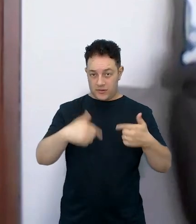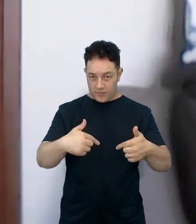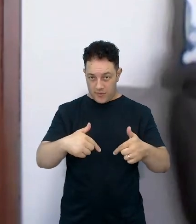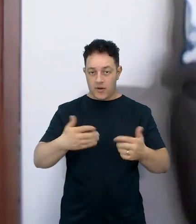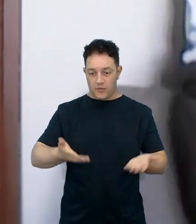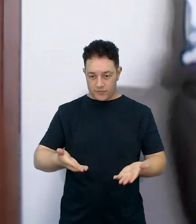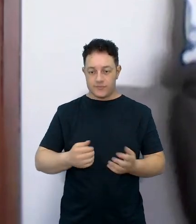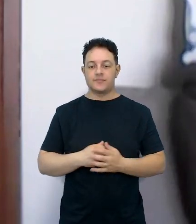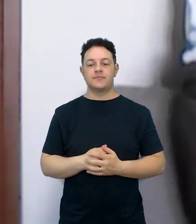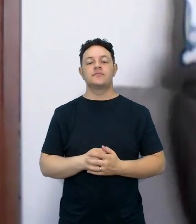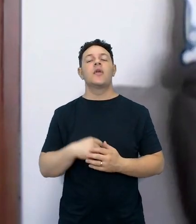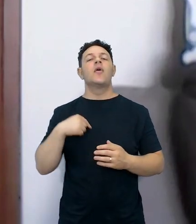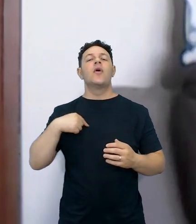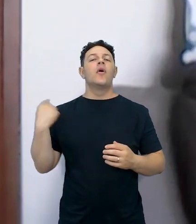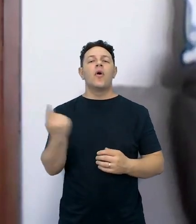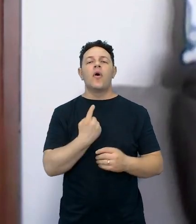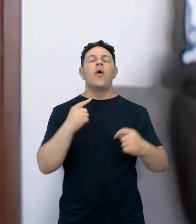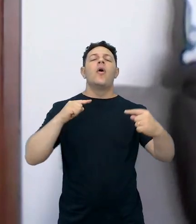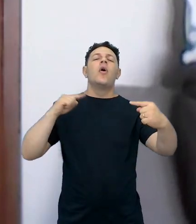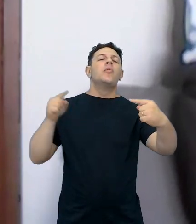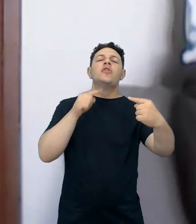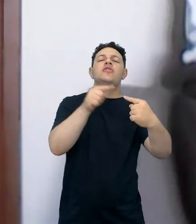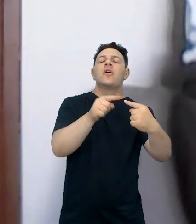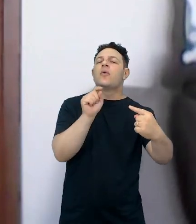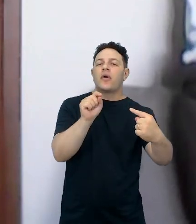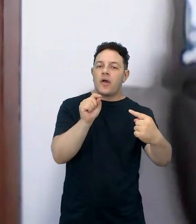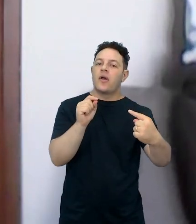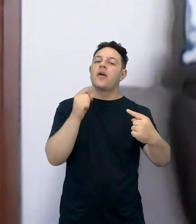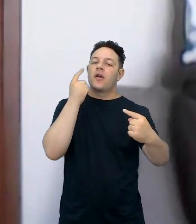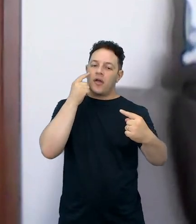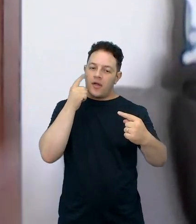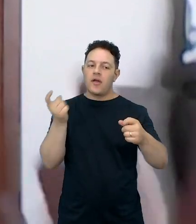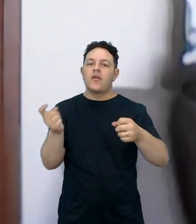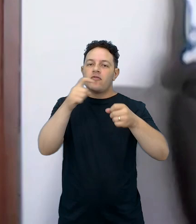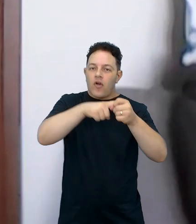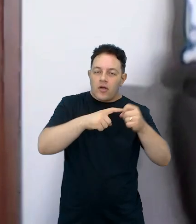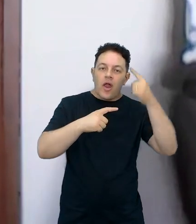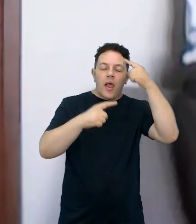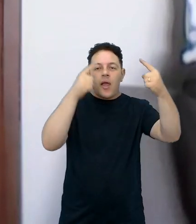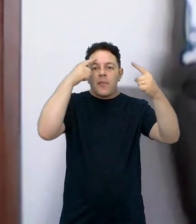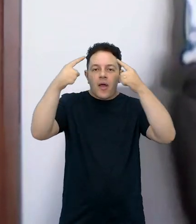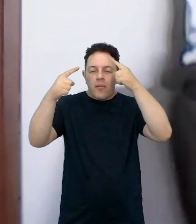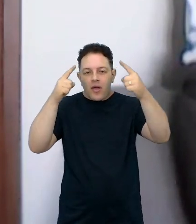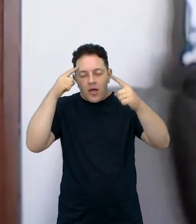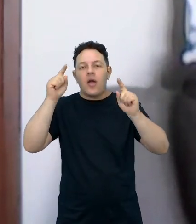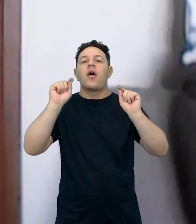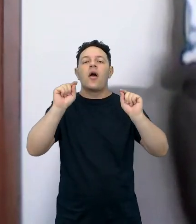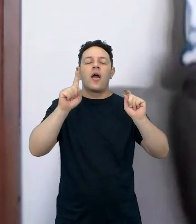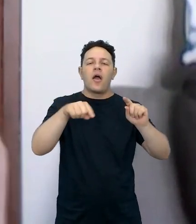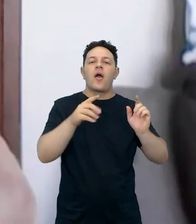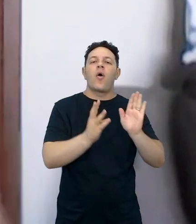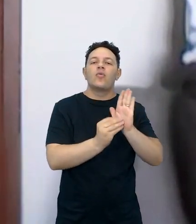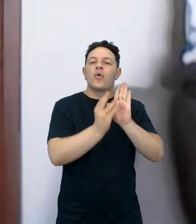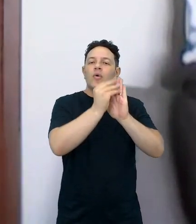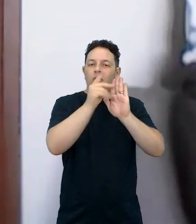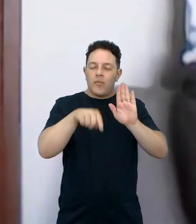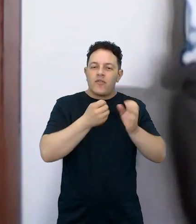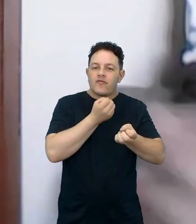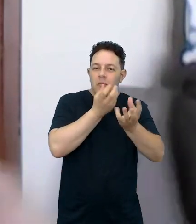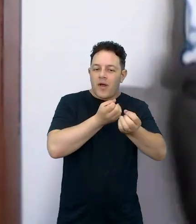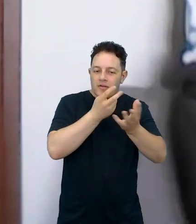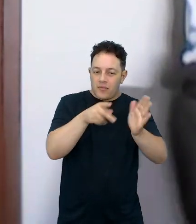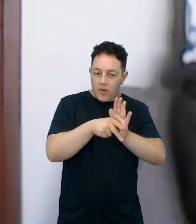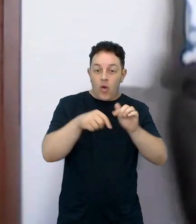hoje. Nossos objetivos é retomar as principais ideias do nosso roteiro formativo, o que nós fizemos, nós estamos